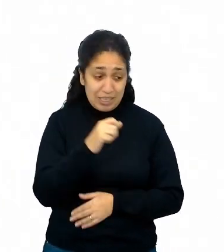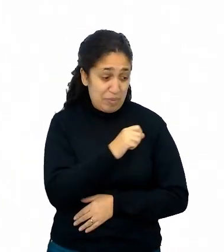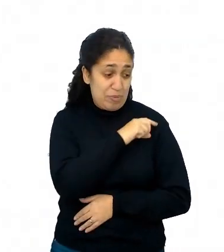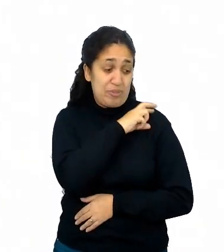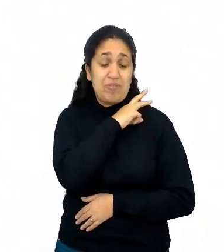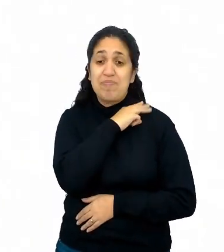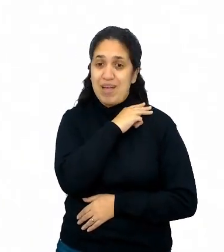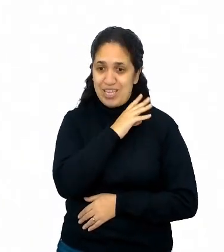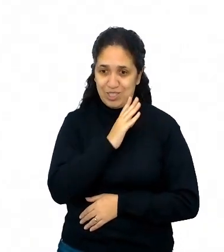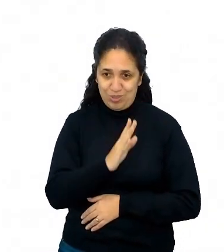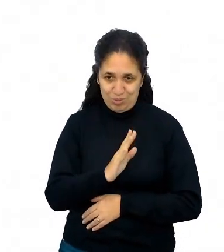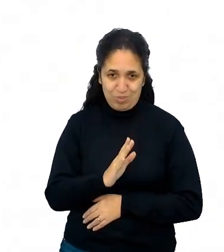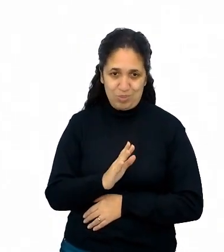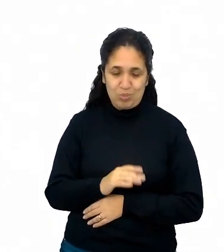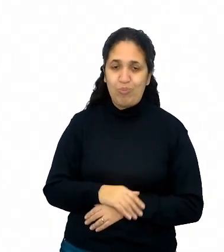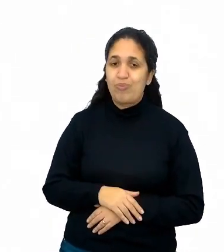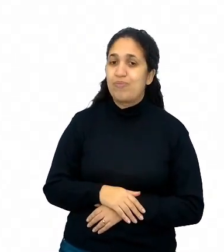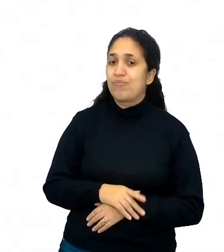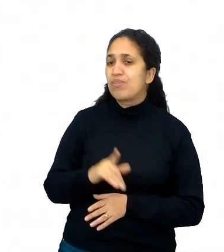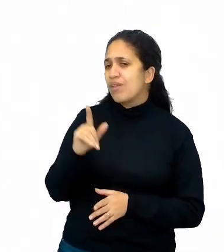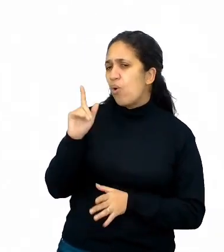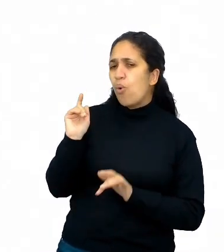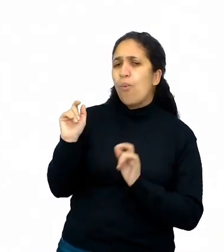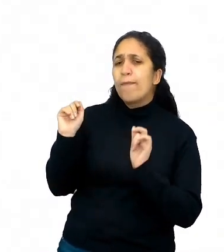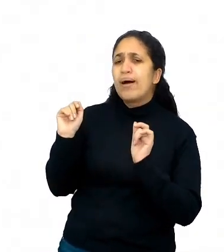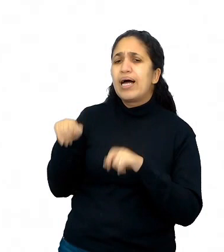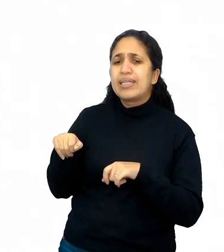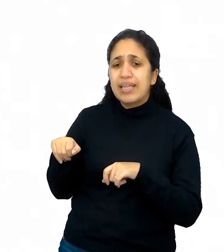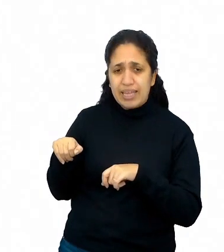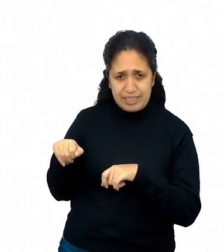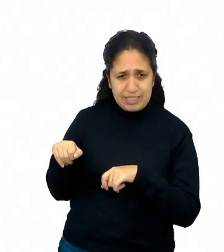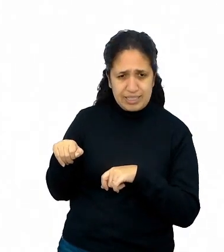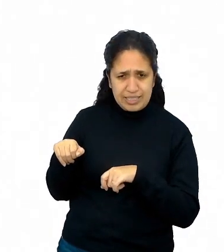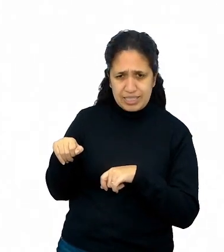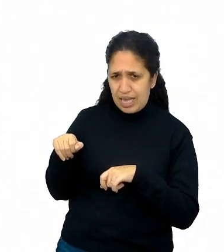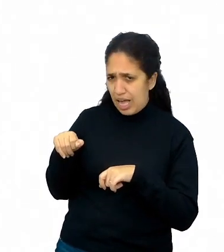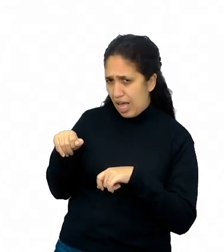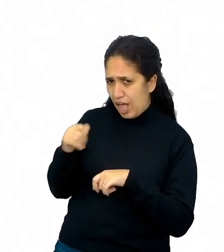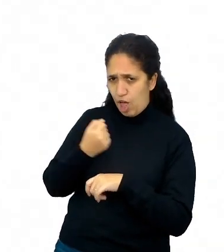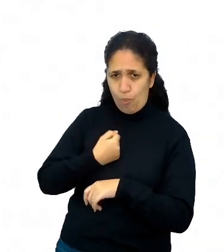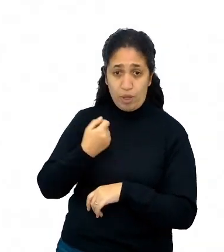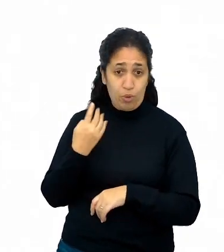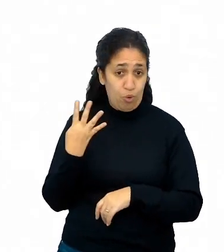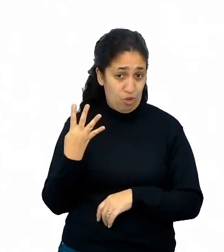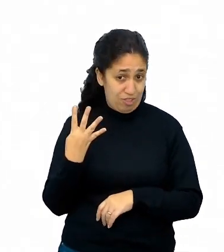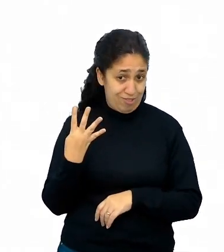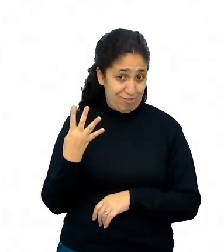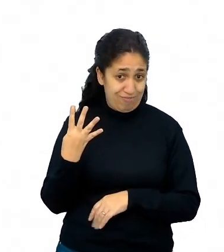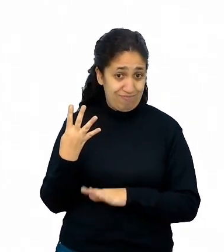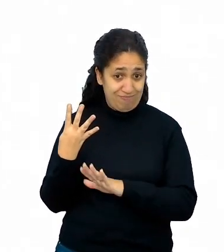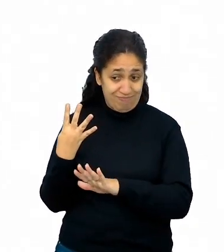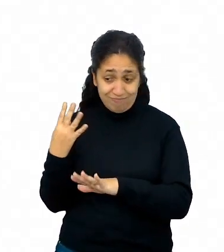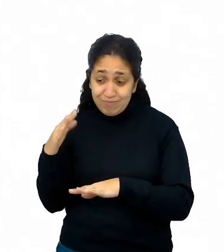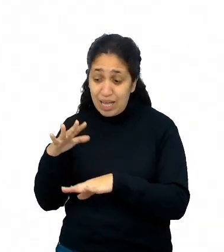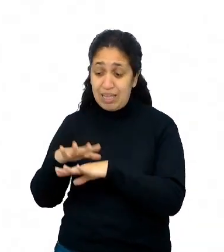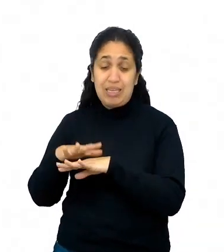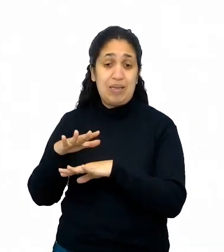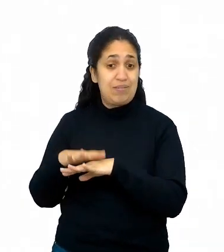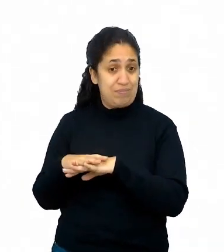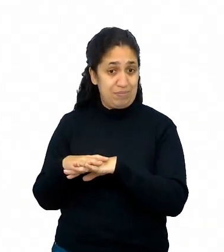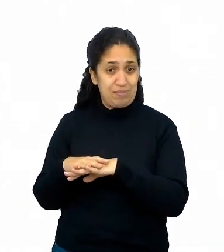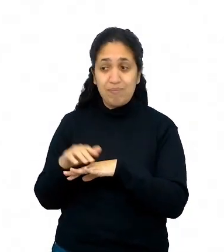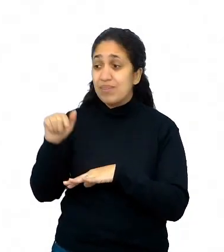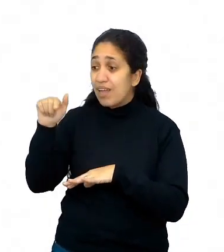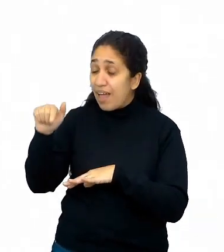médio. Então, a competência específica 4 de matemática,